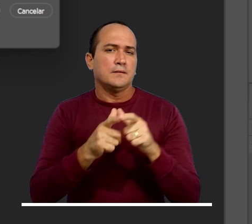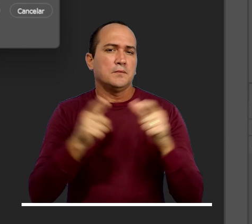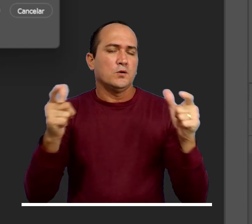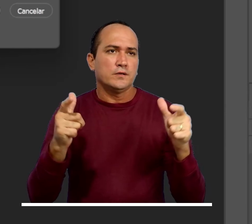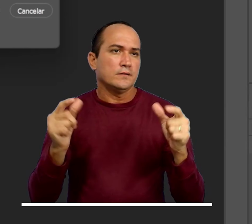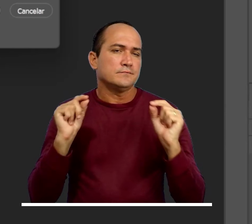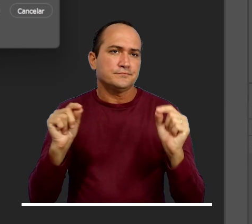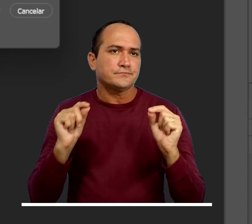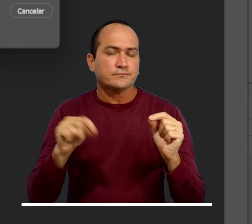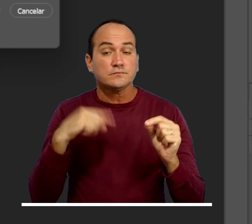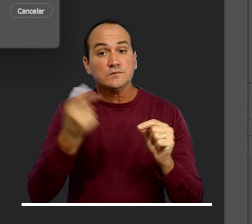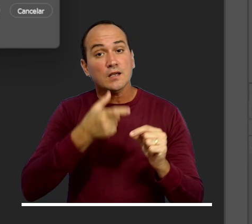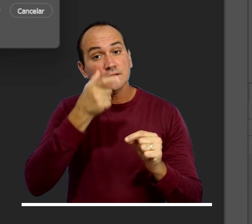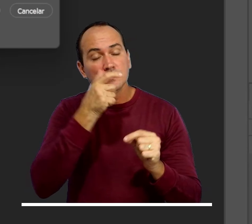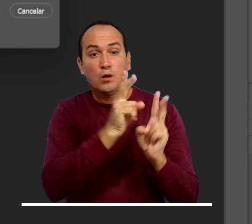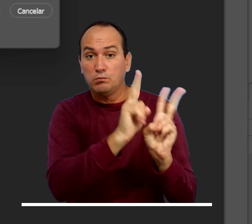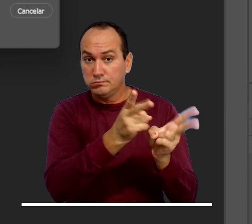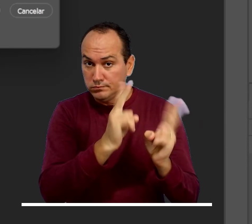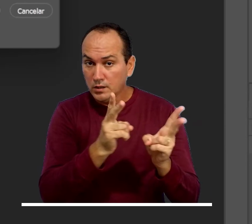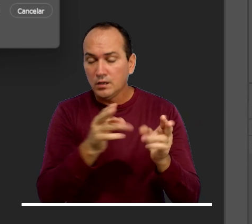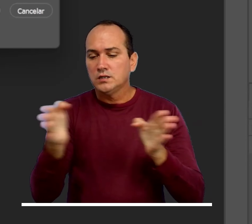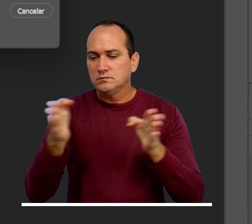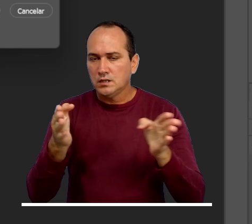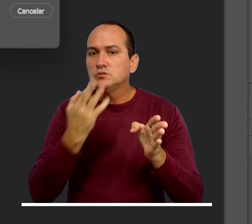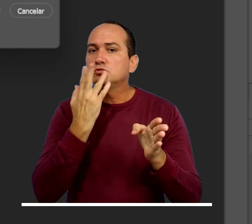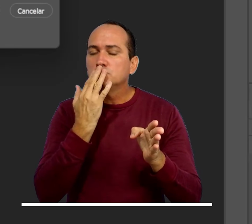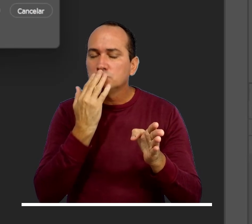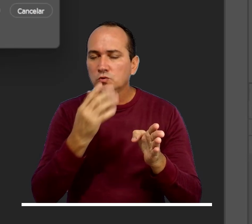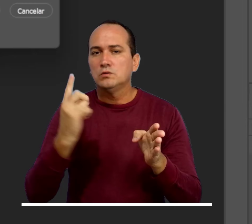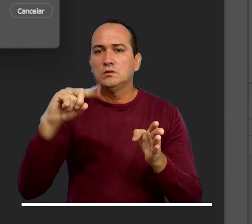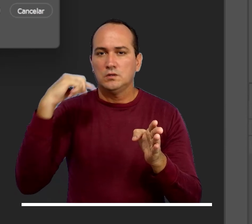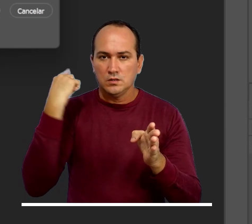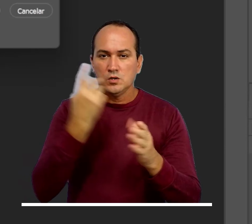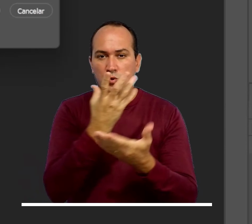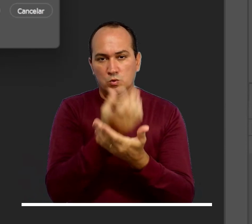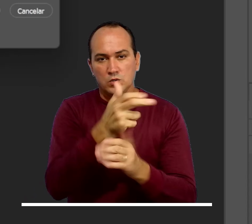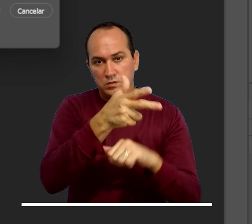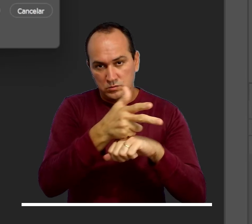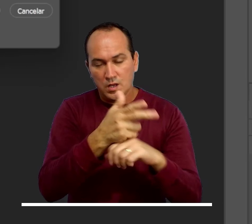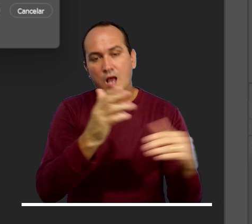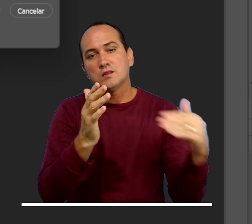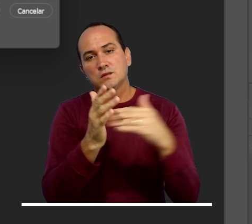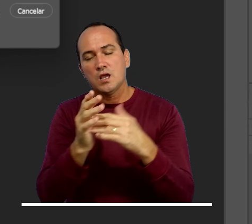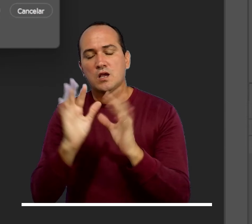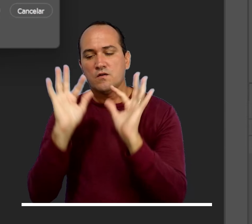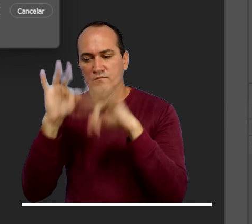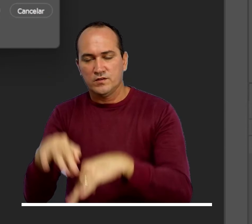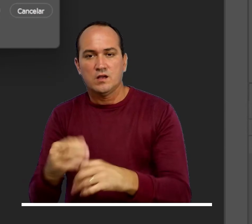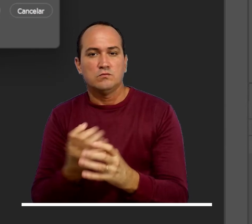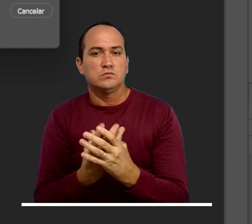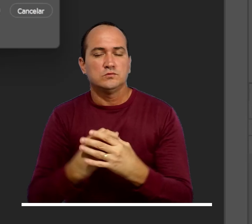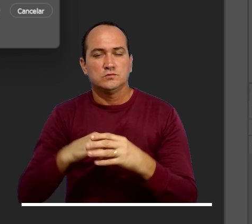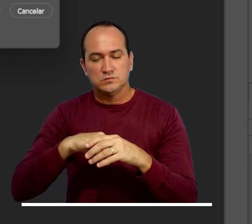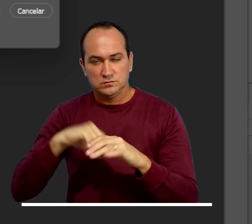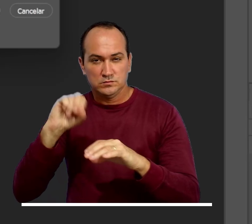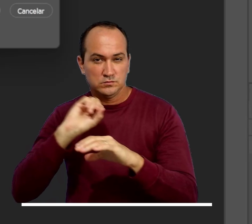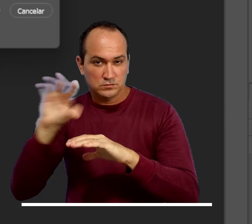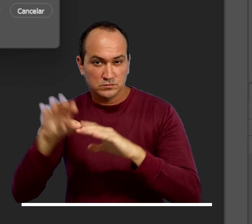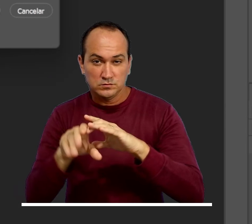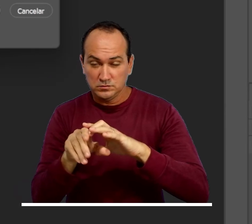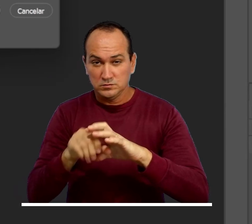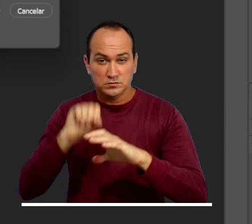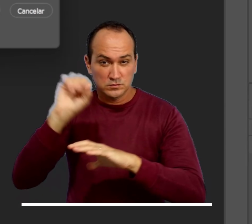situações é interessante que a gente possa manter o mesmo espaço de cor que foi utilizado na captura até o formato final de exportação. Nesse caso não